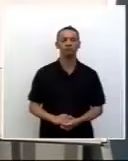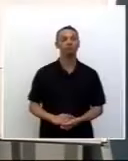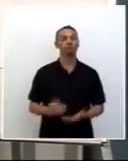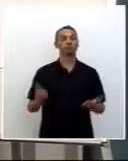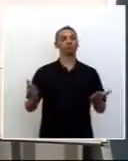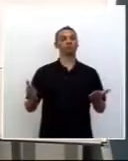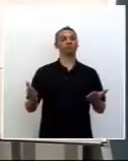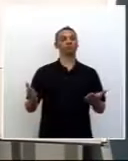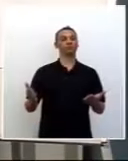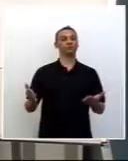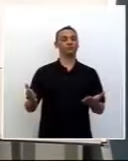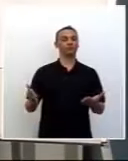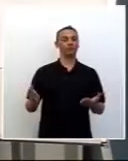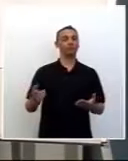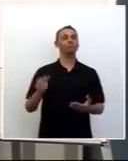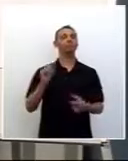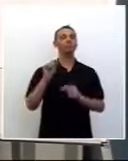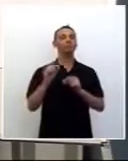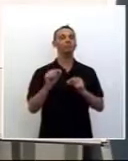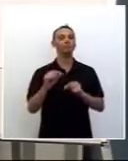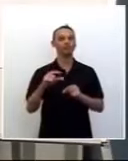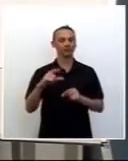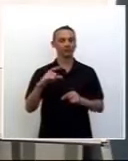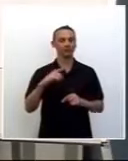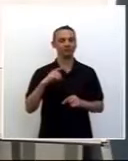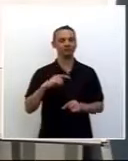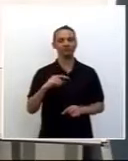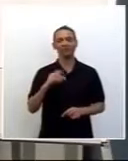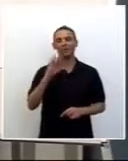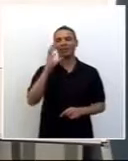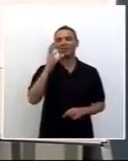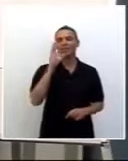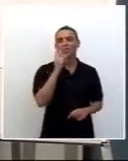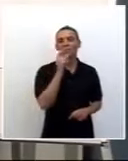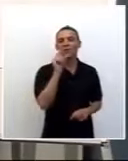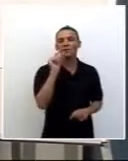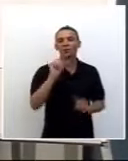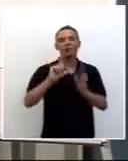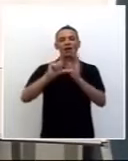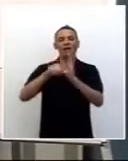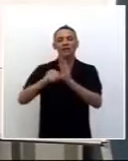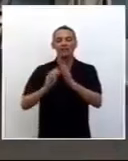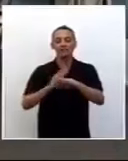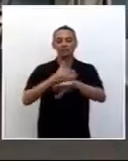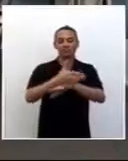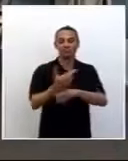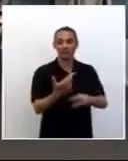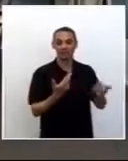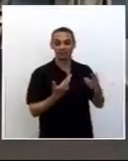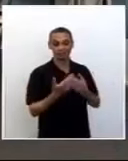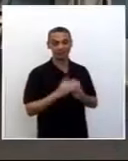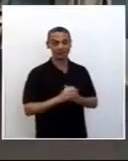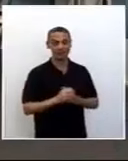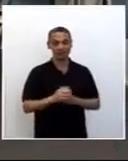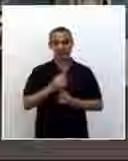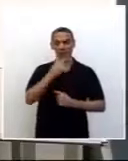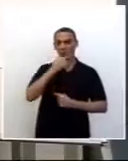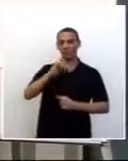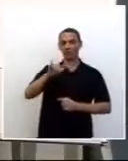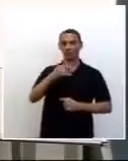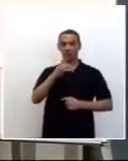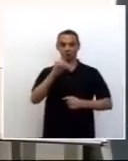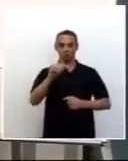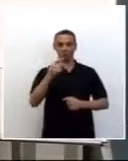tá bom nós ficamos sabendo que existe um delay aí para chegar à resposta de vocês até aqui então o João tá ali coletando e eu vou